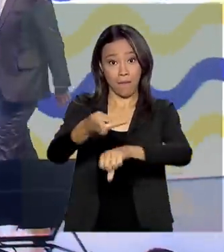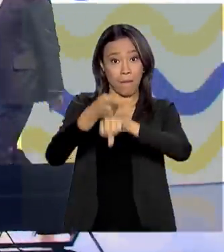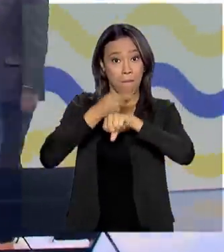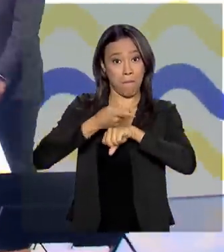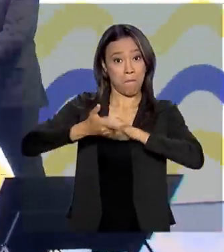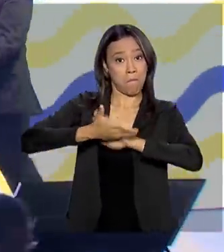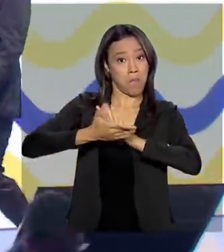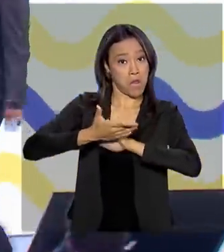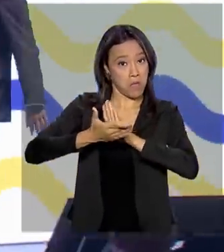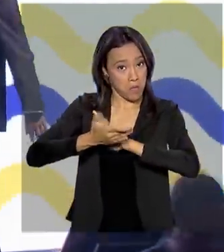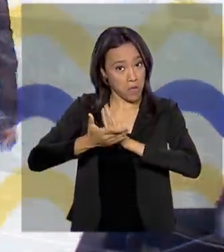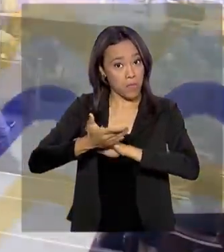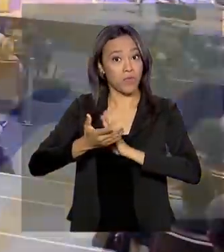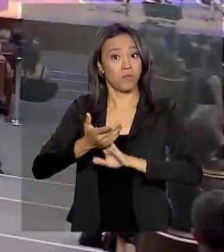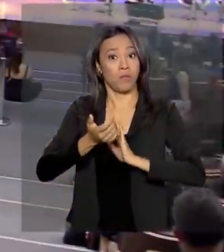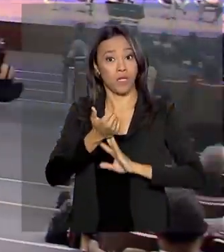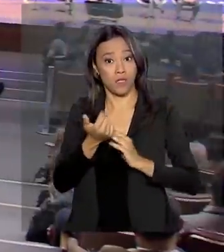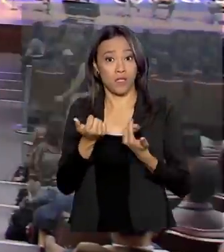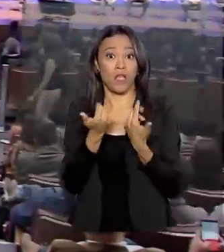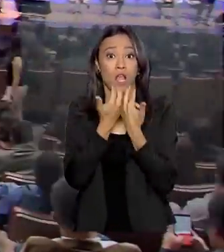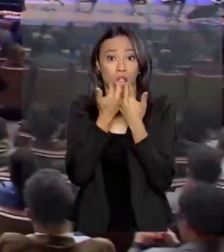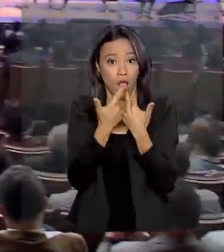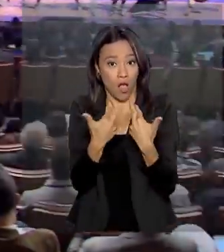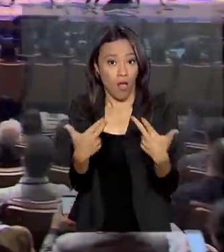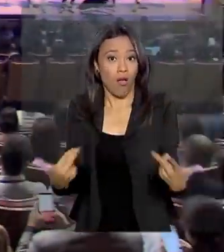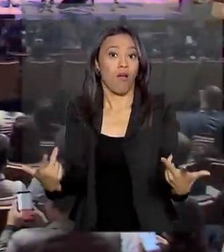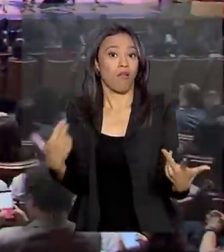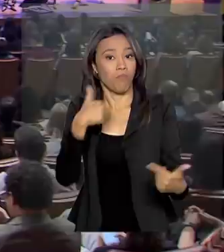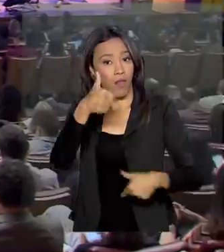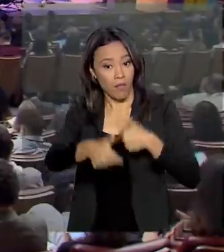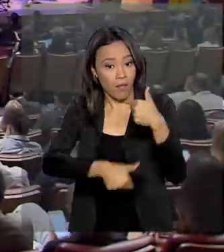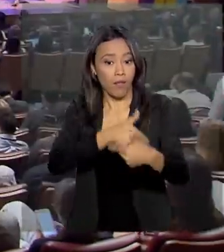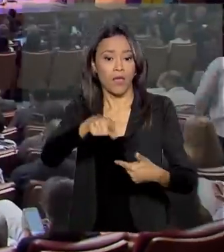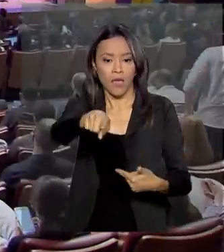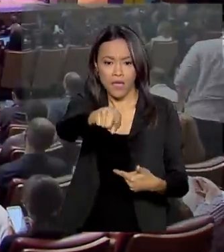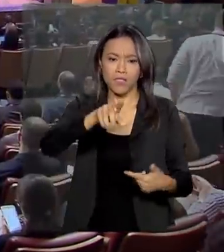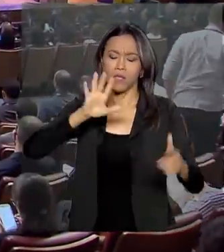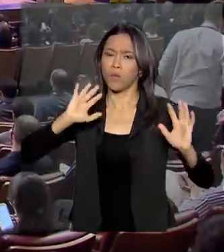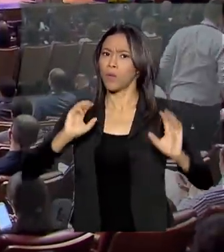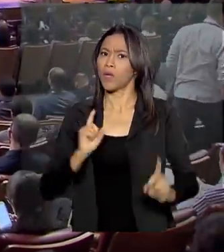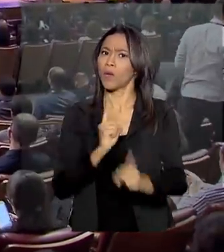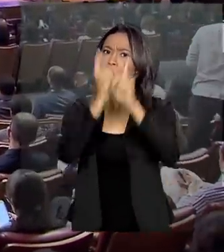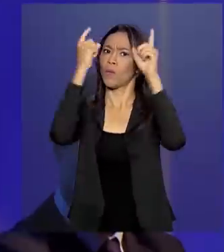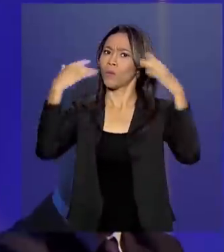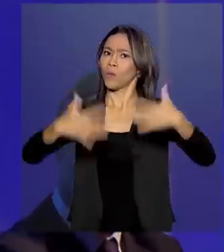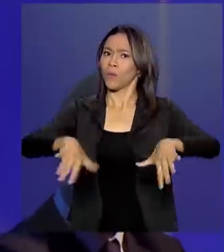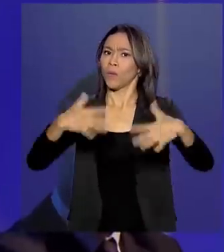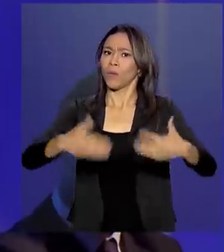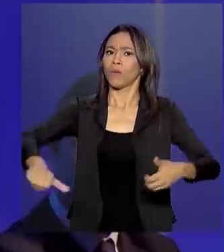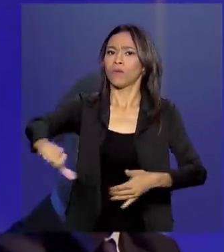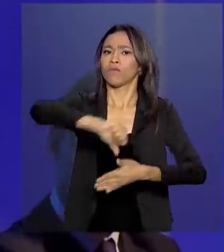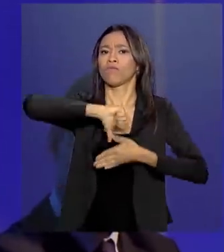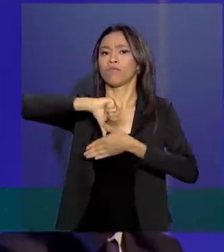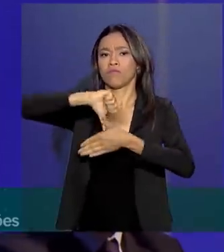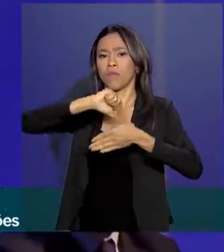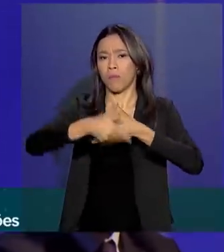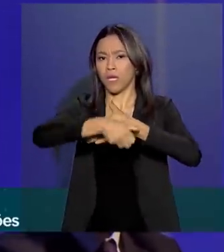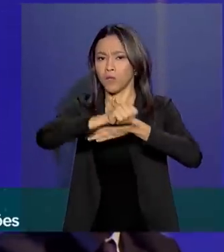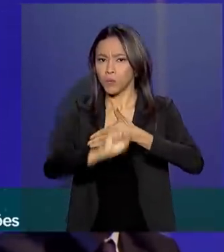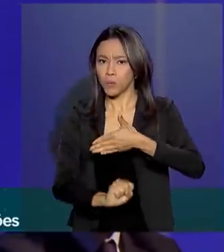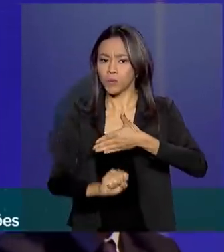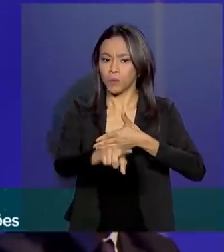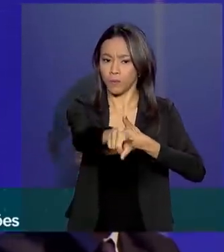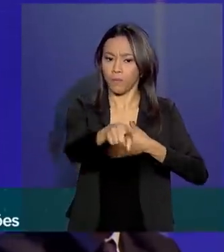de inovação desenvolvidos este é o maior evento no setor público da américa do sul a gente tem tudo nesse país para se